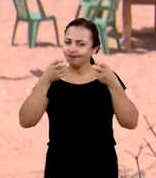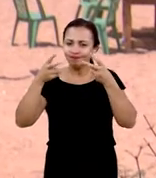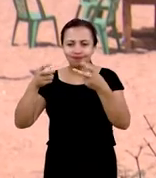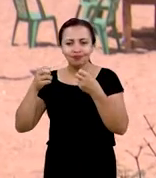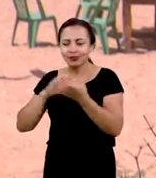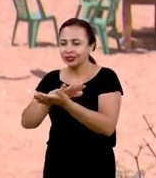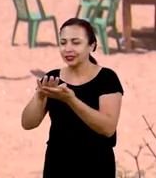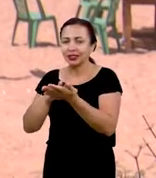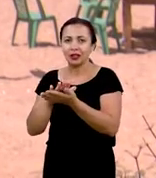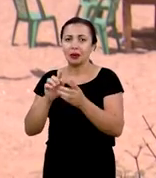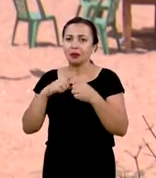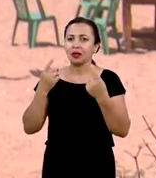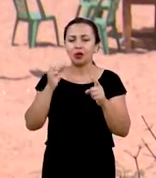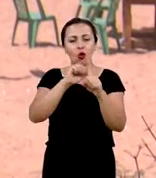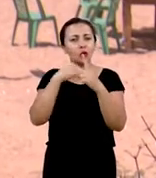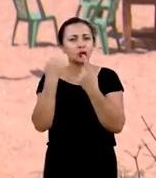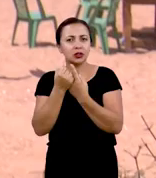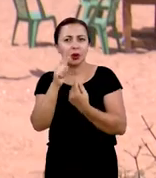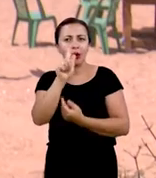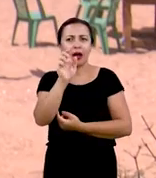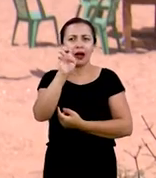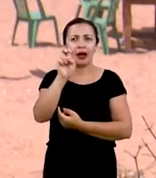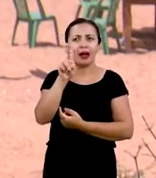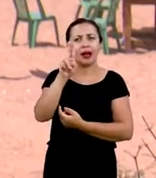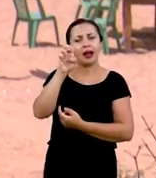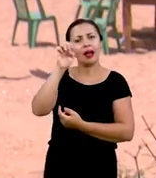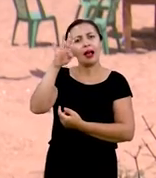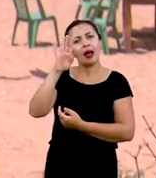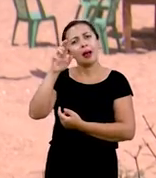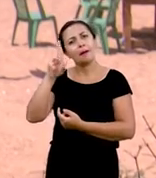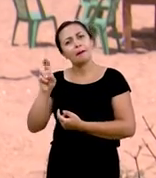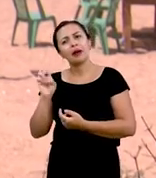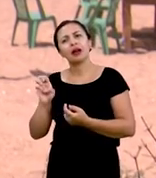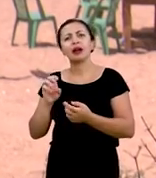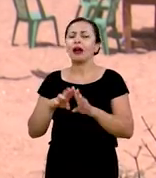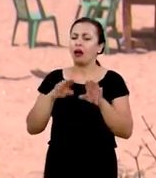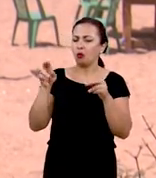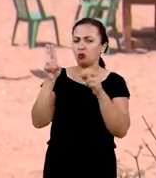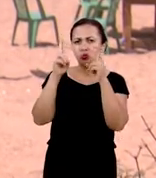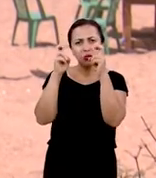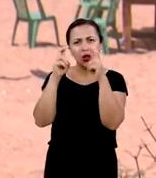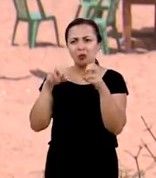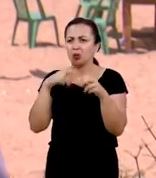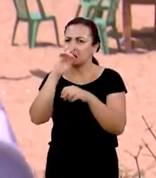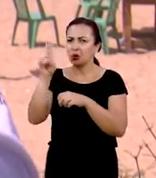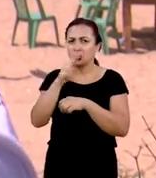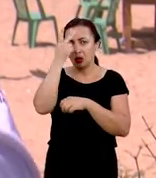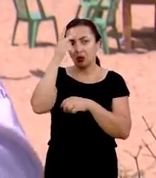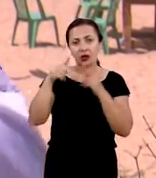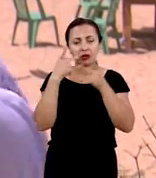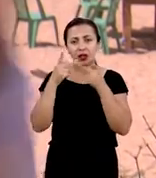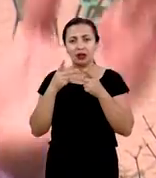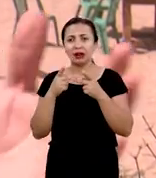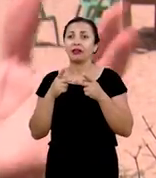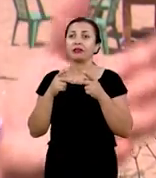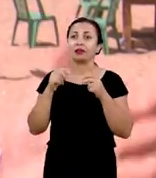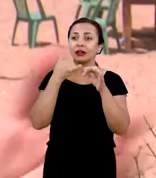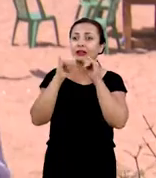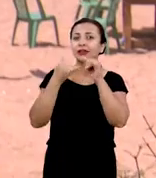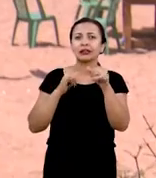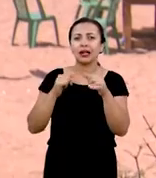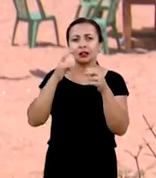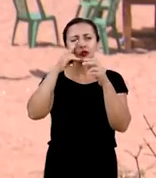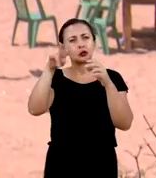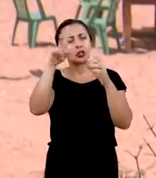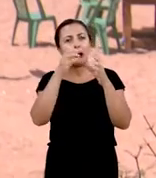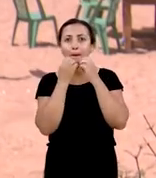é chamado de social gap, né? É um termozinho que se usa para dizer que uma atividade ela é vista numa escala global muito boa,